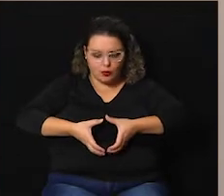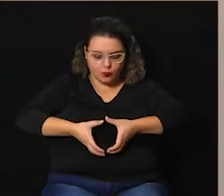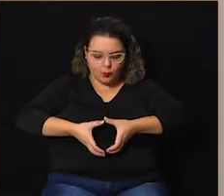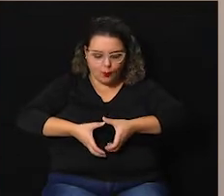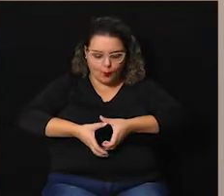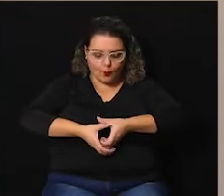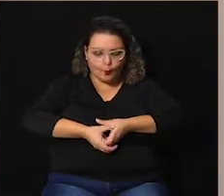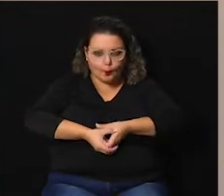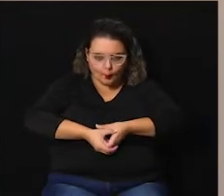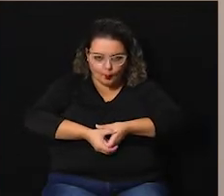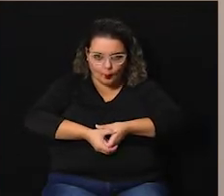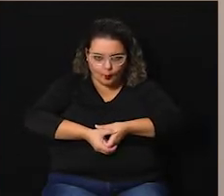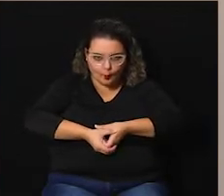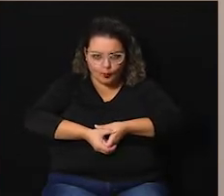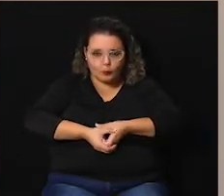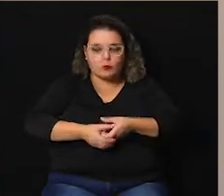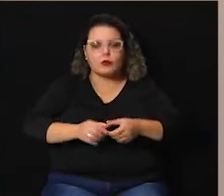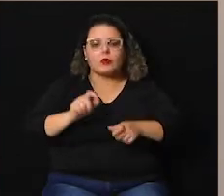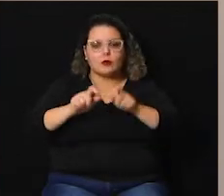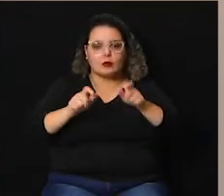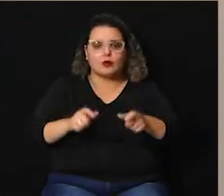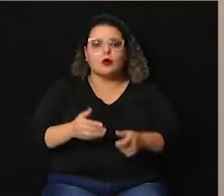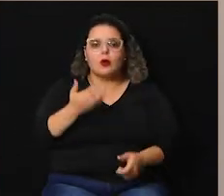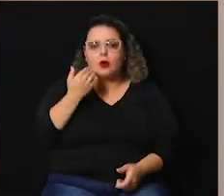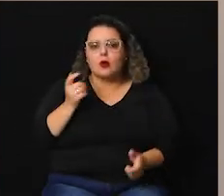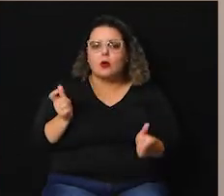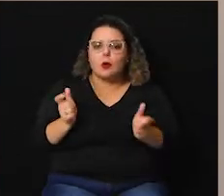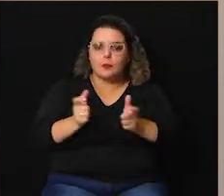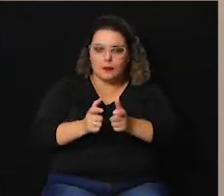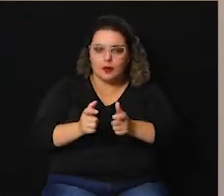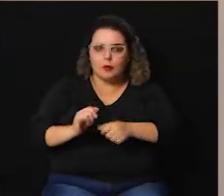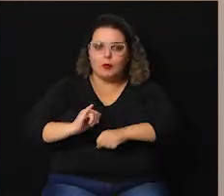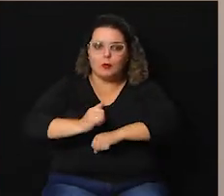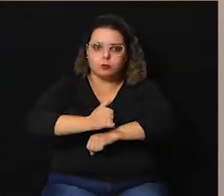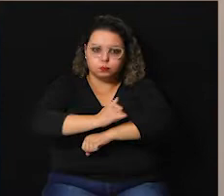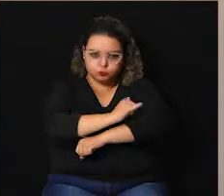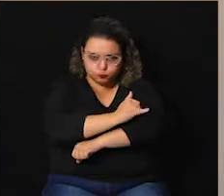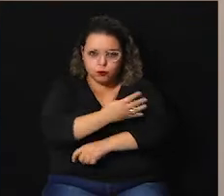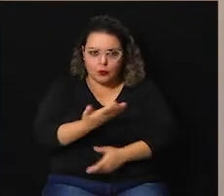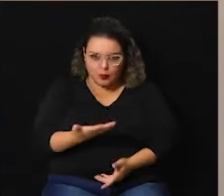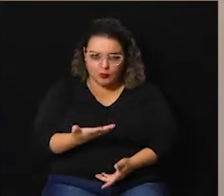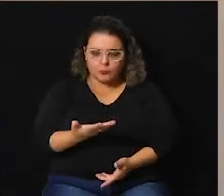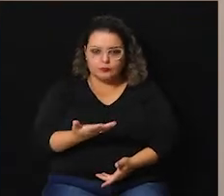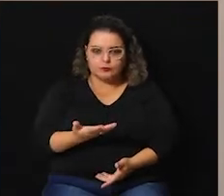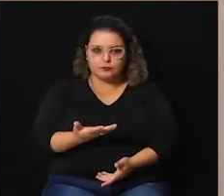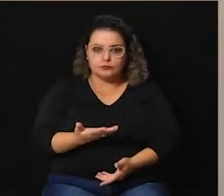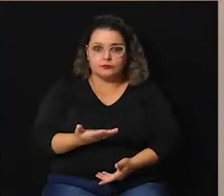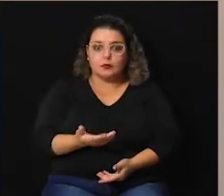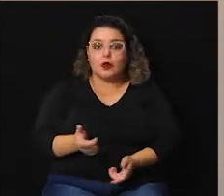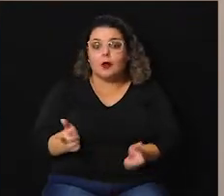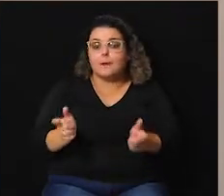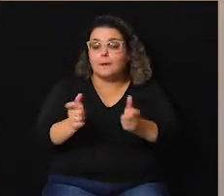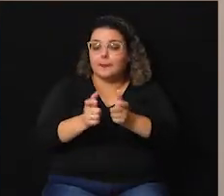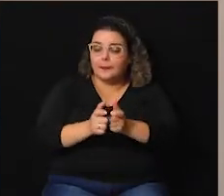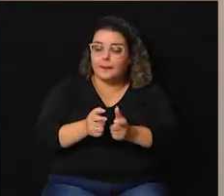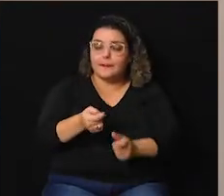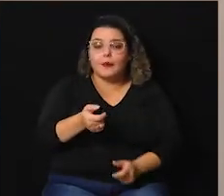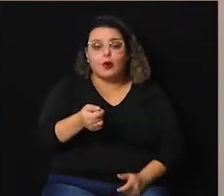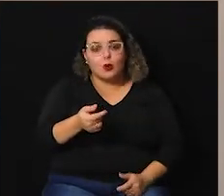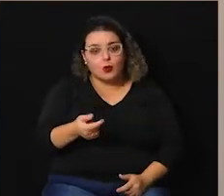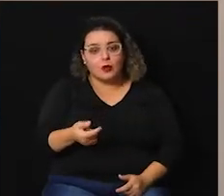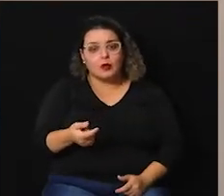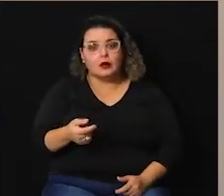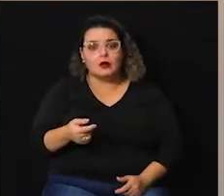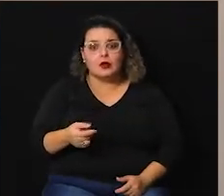seccionado, ele é cortado para que a pessoa coma menos na obesidade mórbida, absorve menos substâncias e